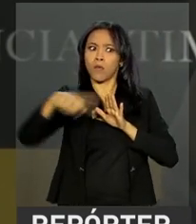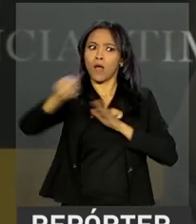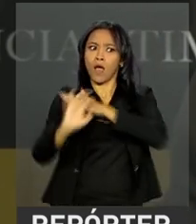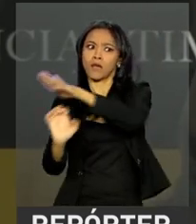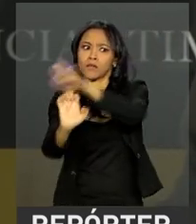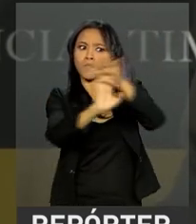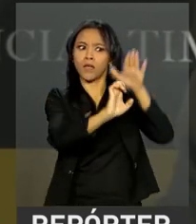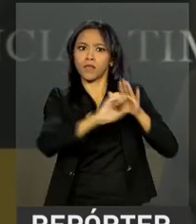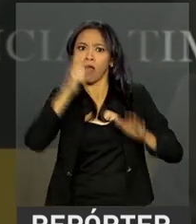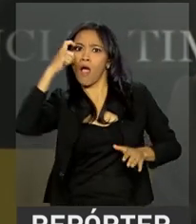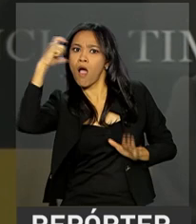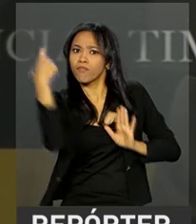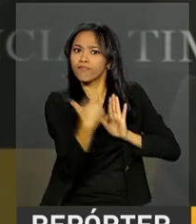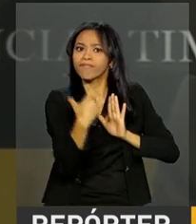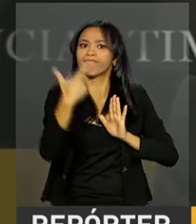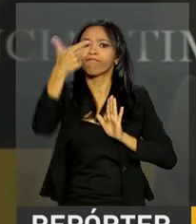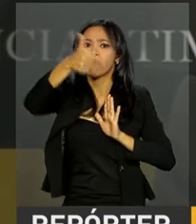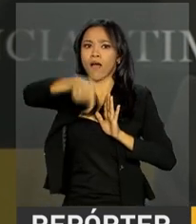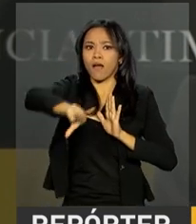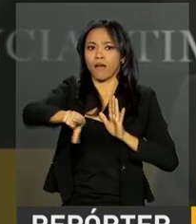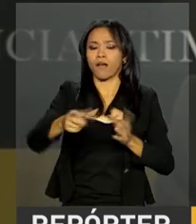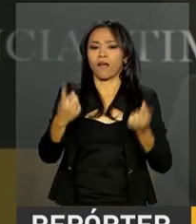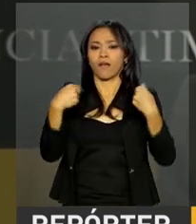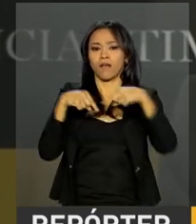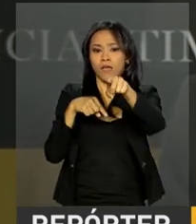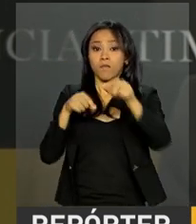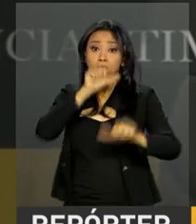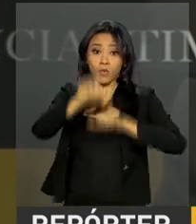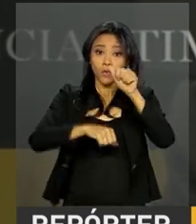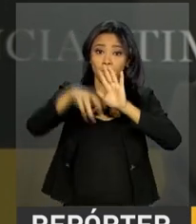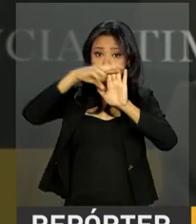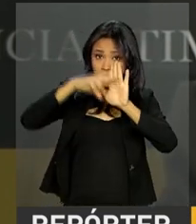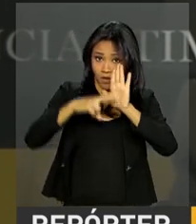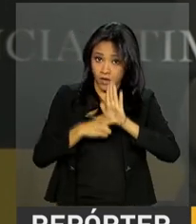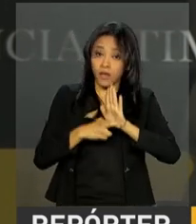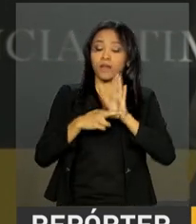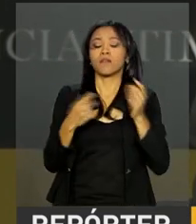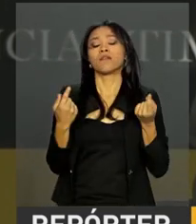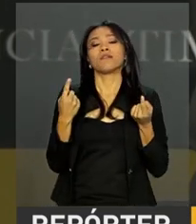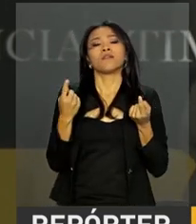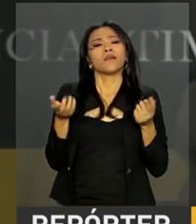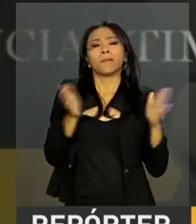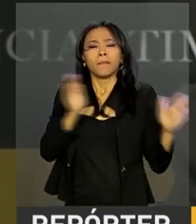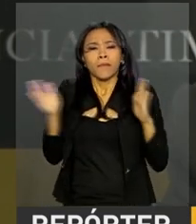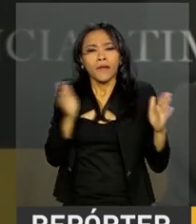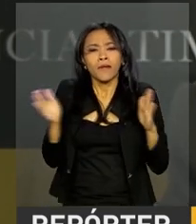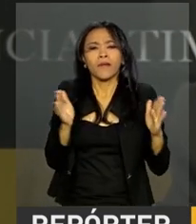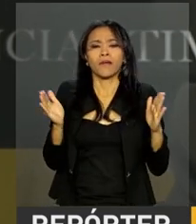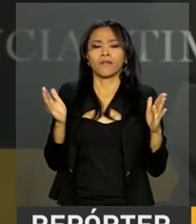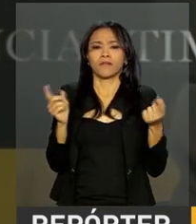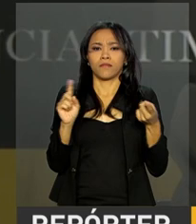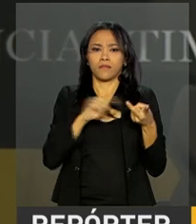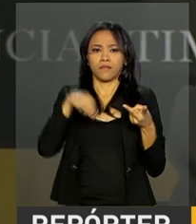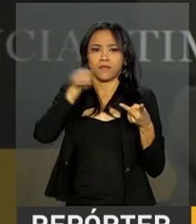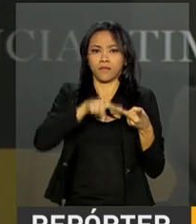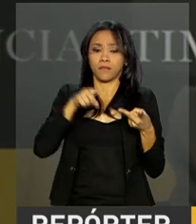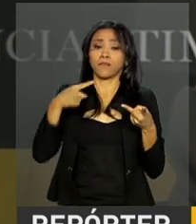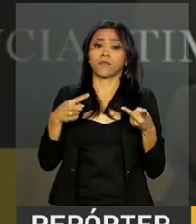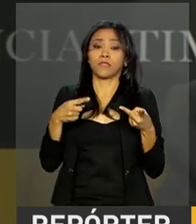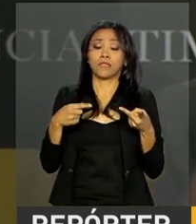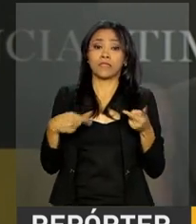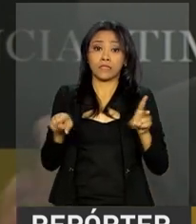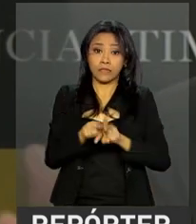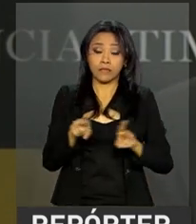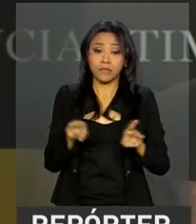investidores. Mudamos todo o ambiente regulatório, dando prazos, garantindo